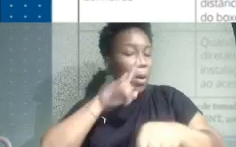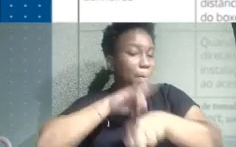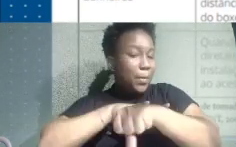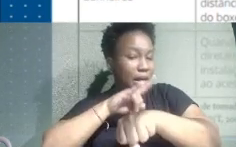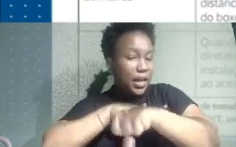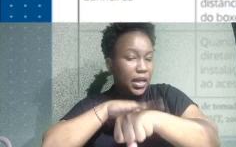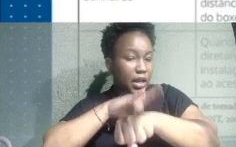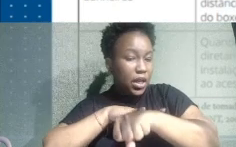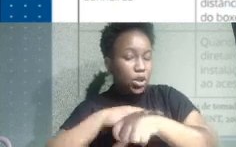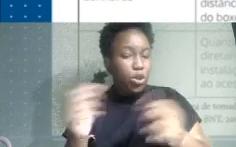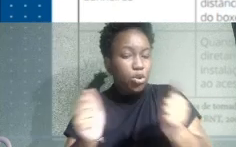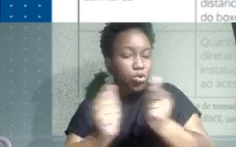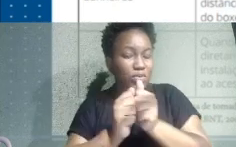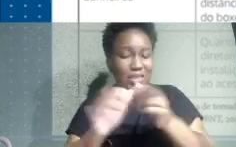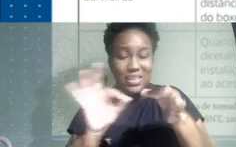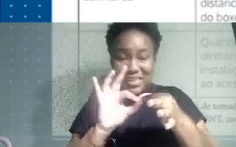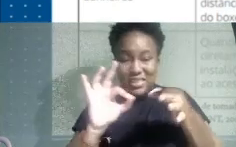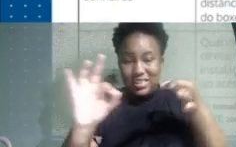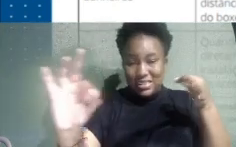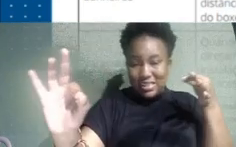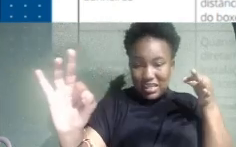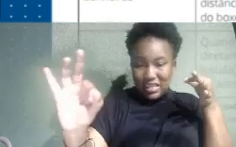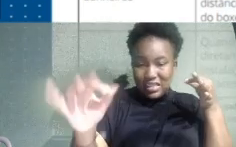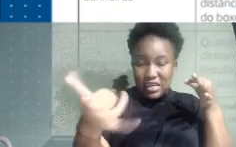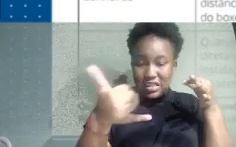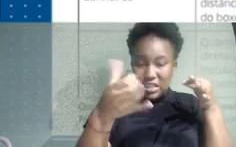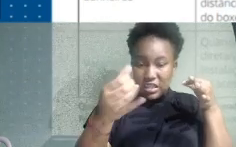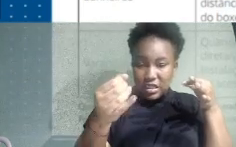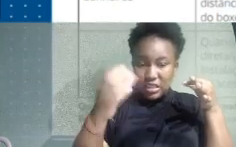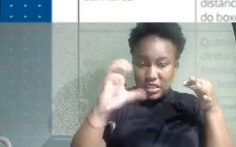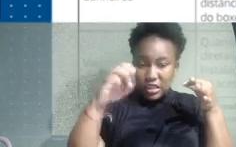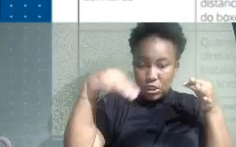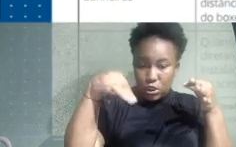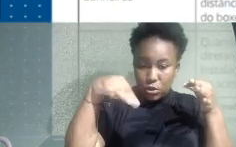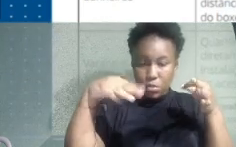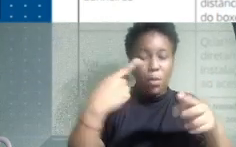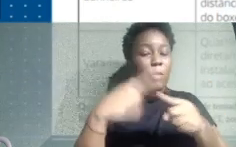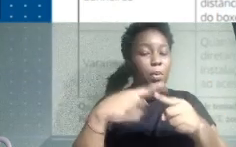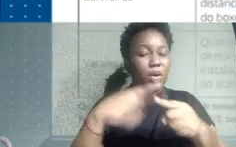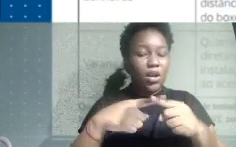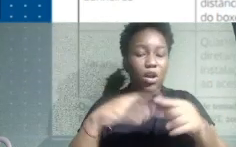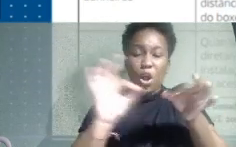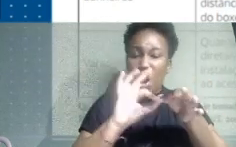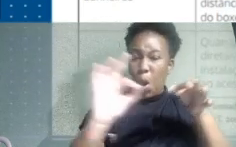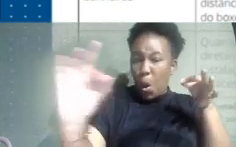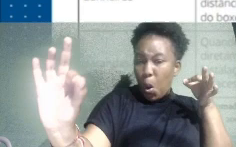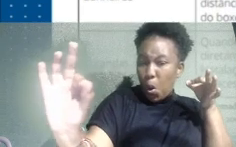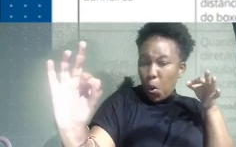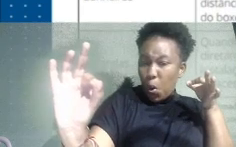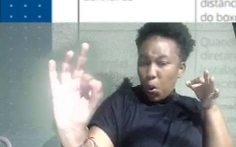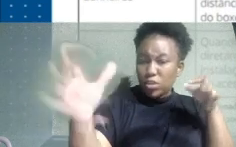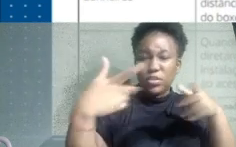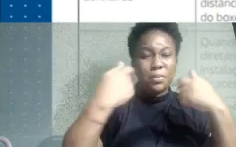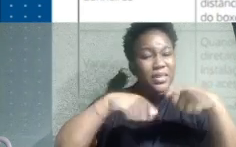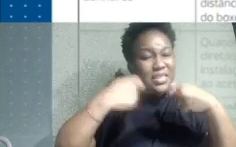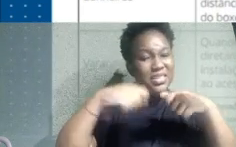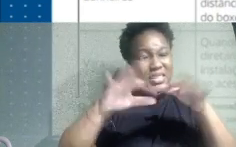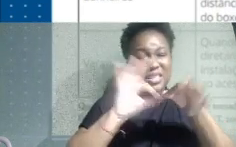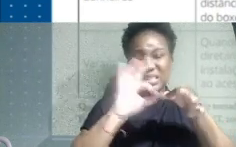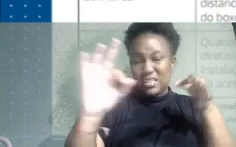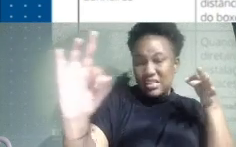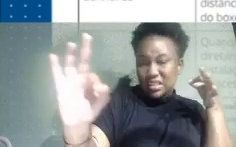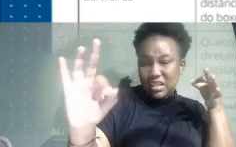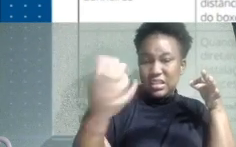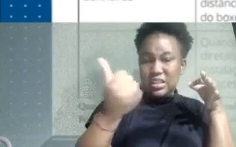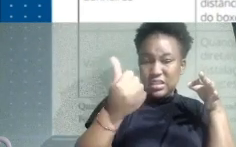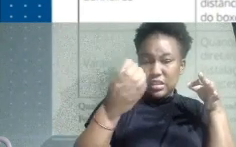ao lavatório com uma distância de 60 centímetros do limite do box. Por quê? Estou longe do chuveiro ali, pelo menos 60 centímetros distantes, garanto